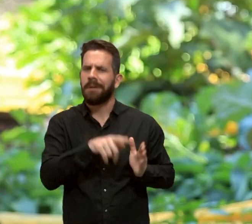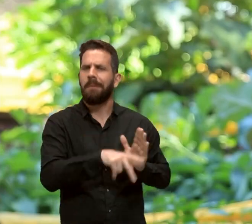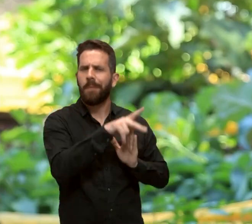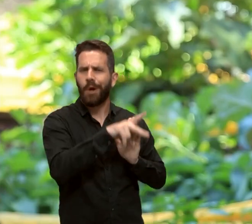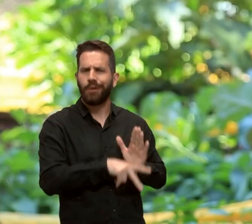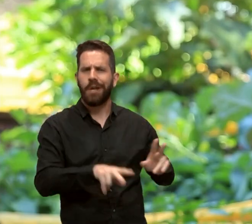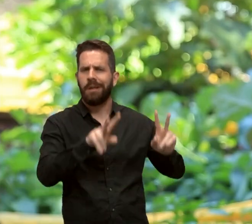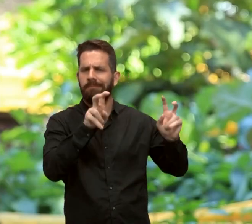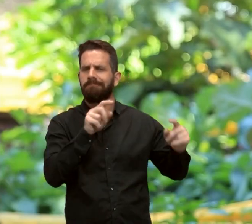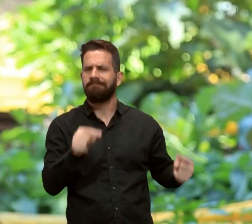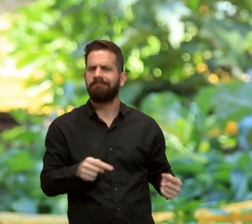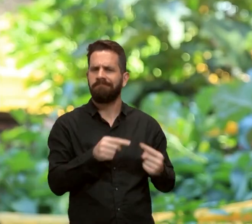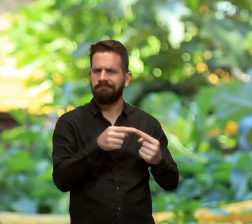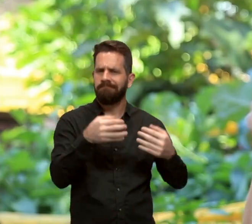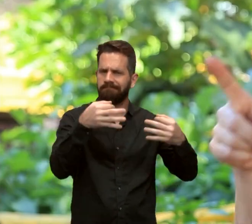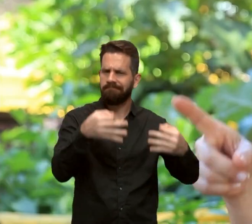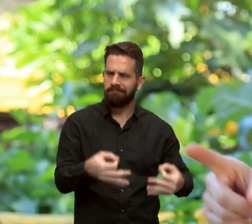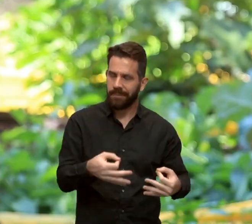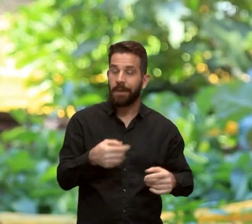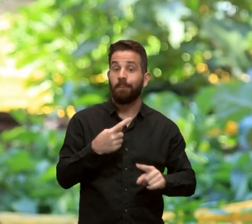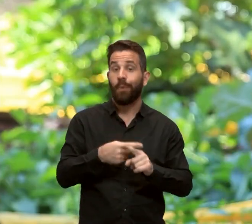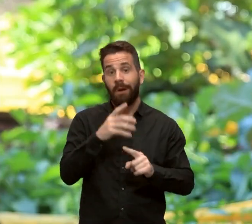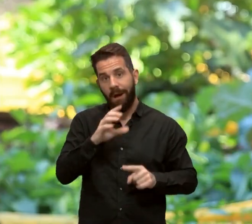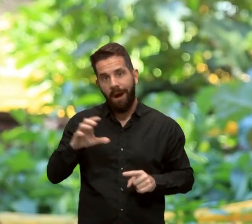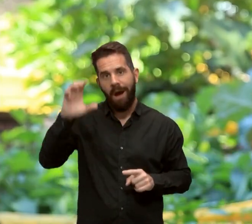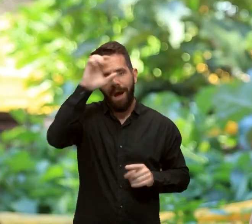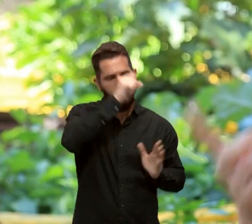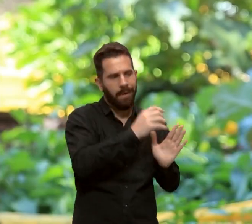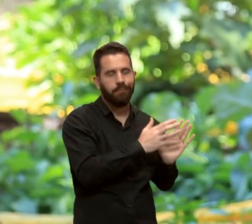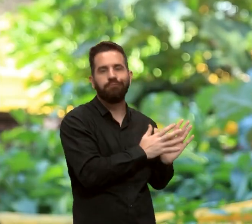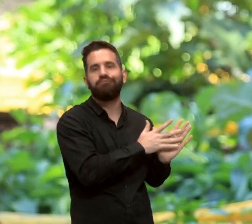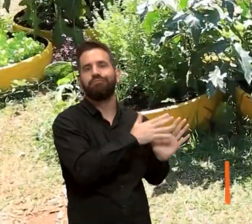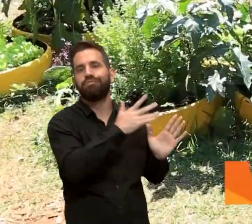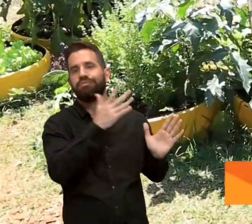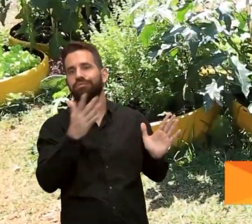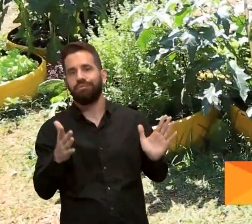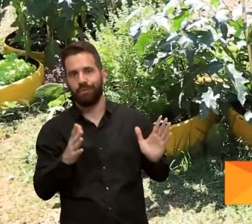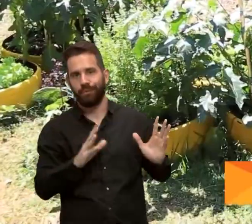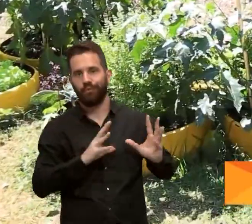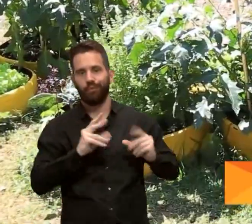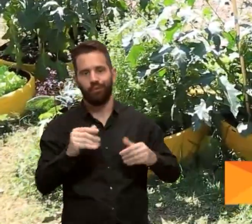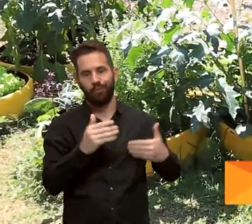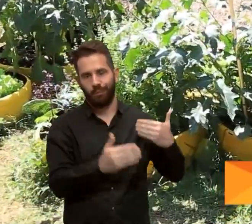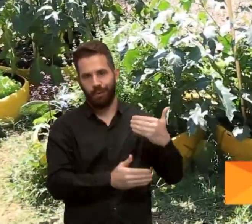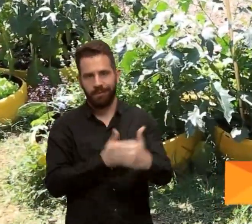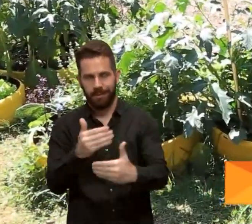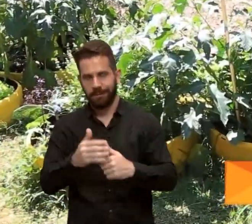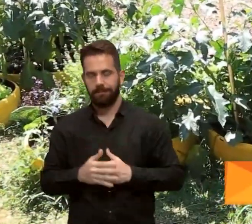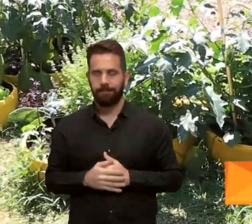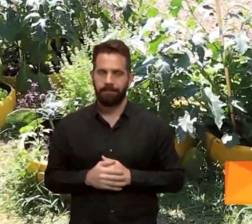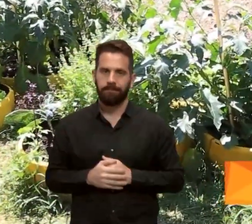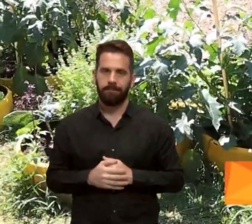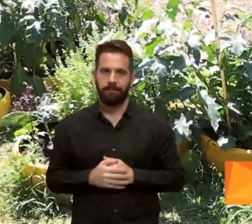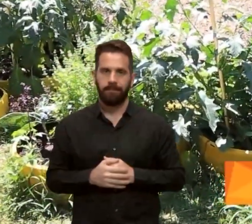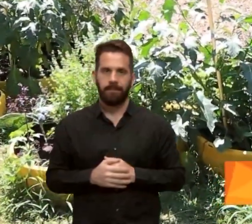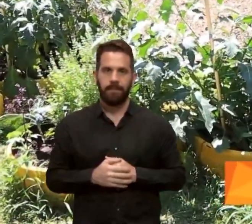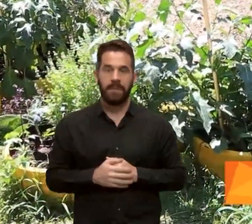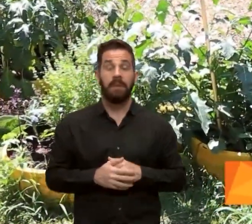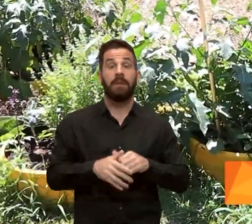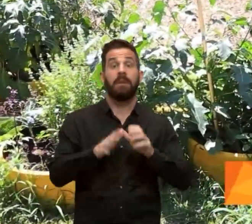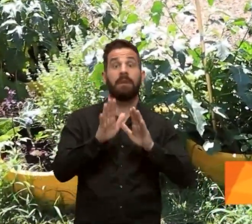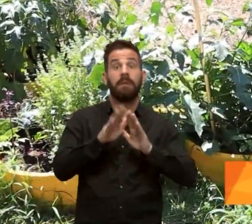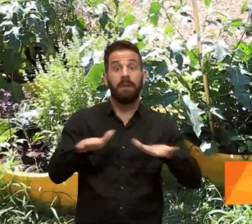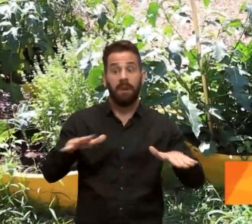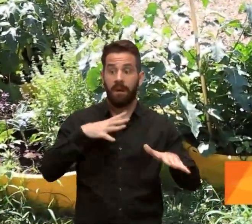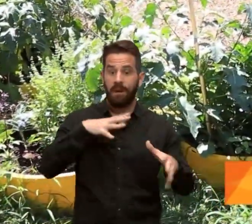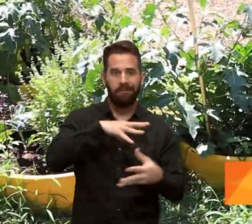crianças compreenderem todo esse processo, da semente à mesa. O envolvimento das crianças com a horta